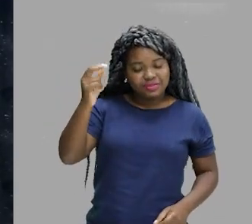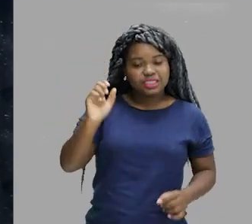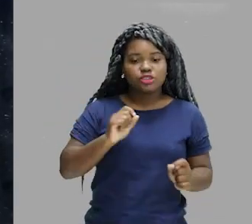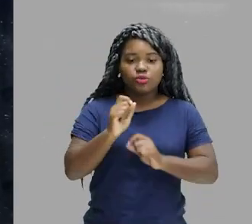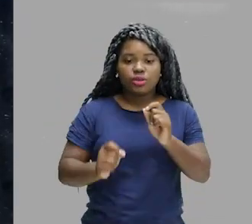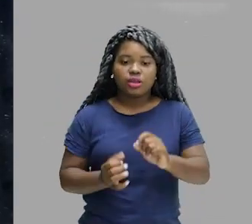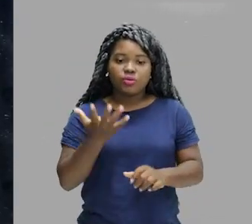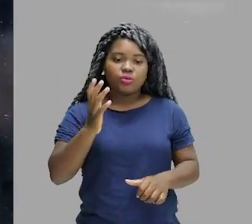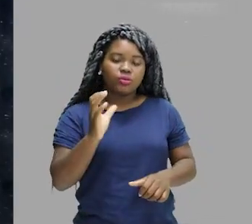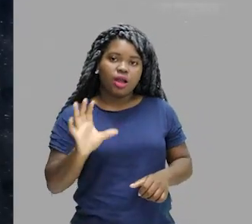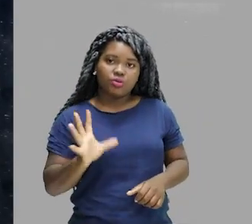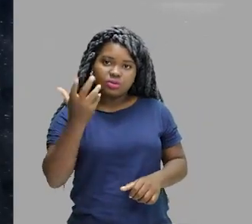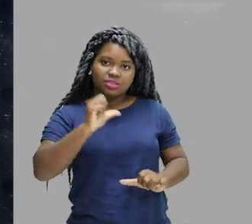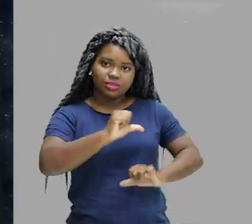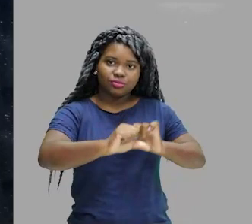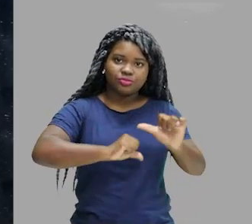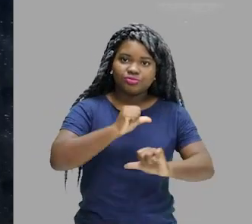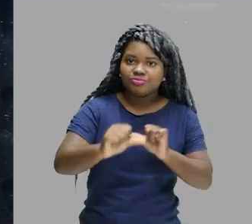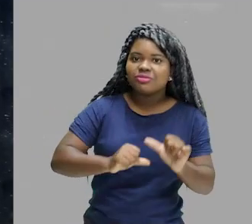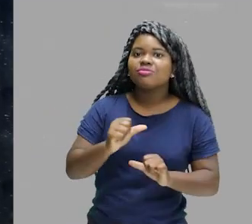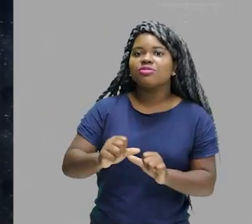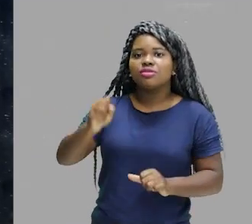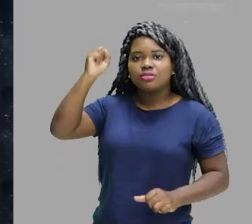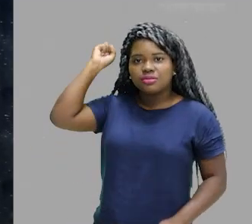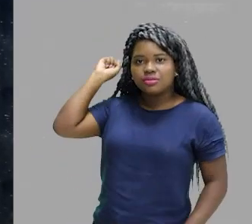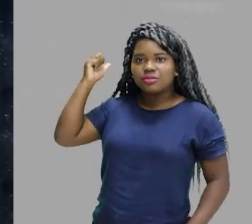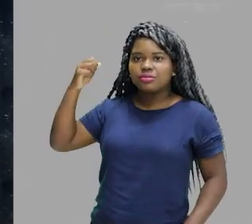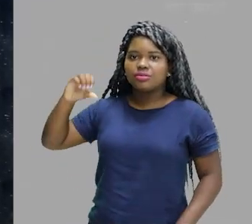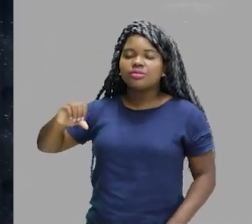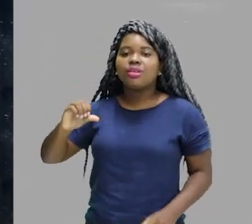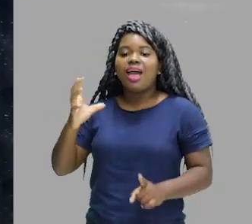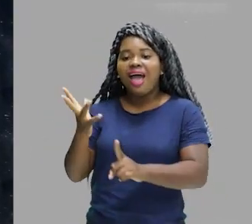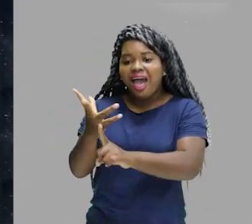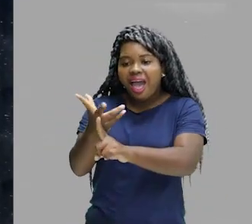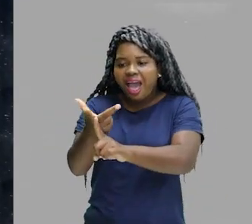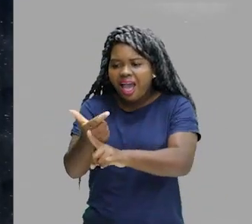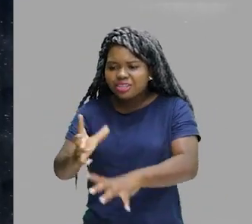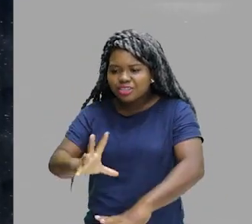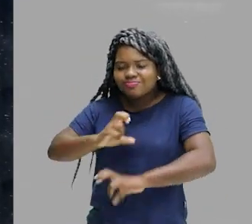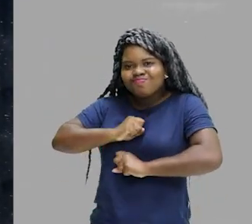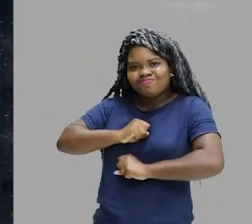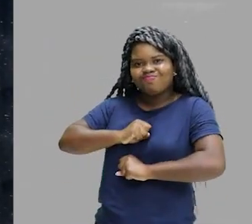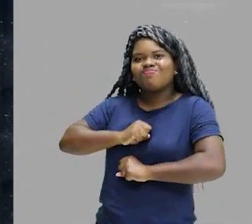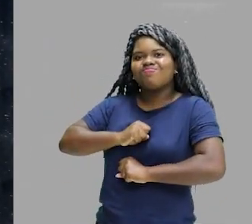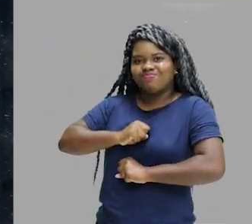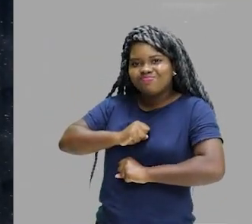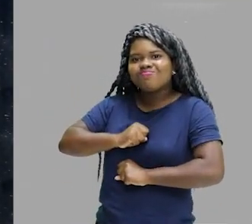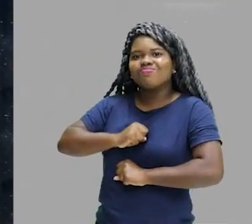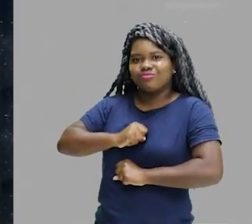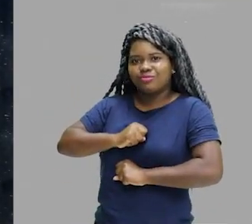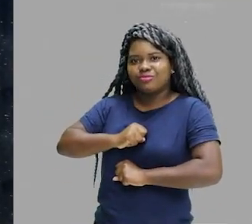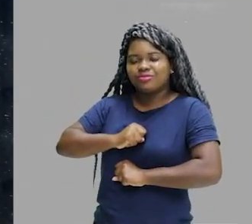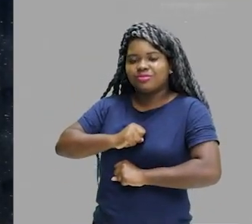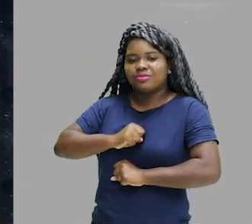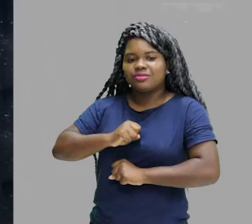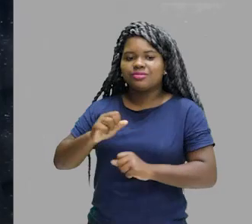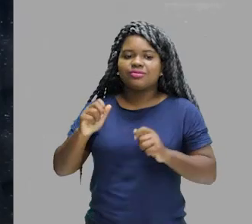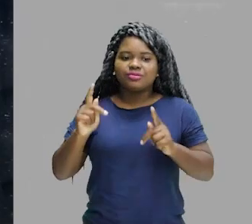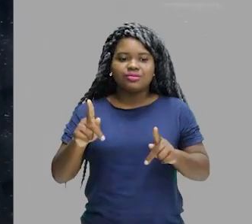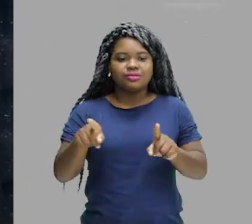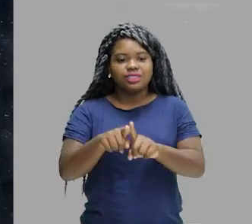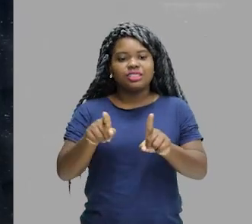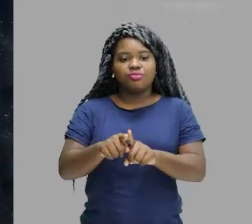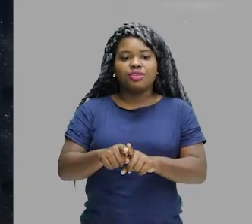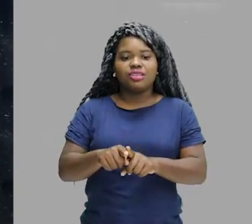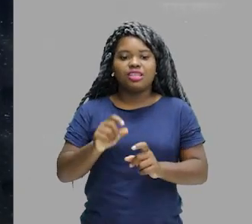século XIX, a arte refletiu ou foi o reflexo disso. Não tem para onde correr. Crítica à sociedade, à falsidade